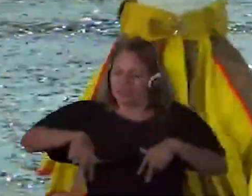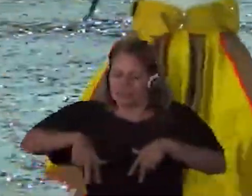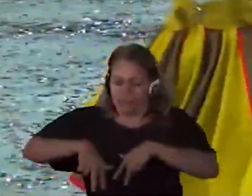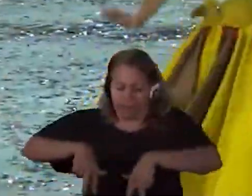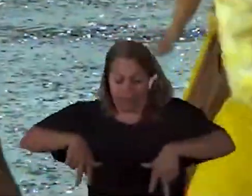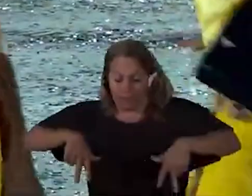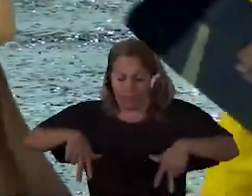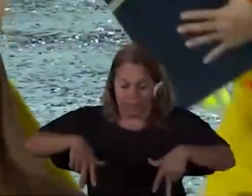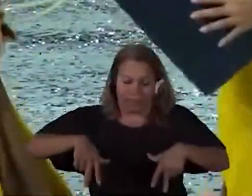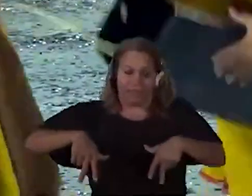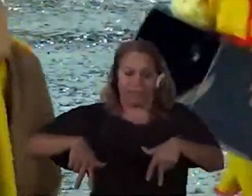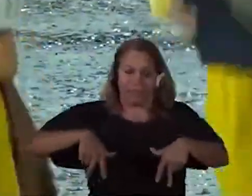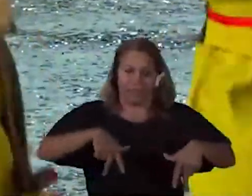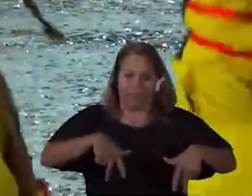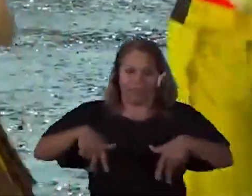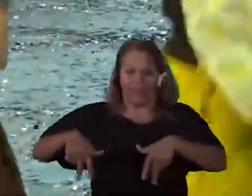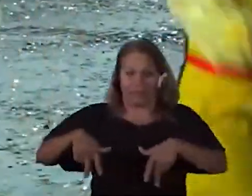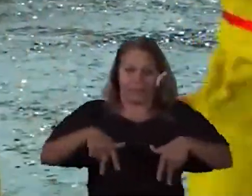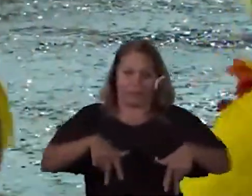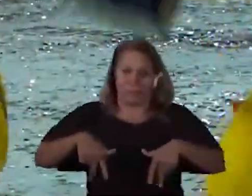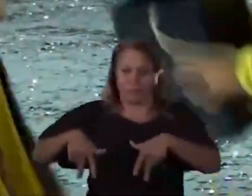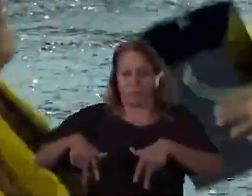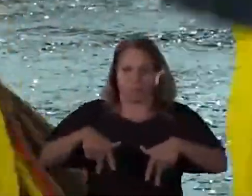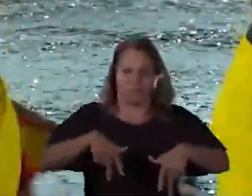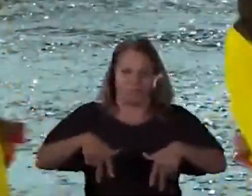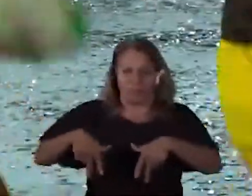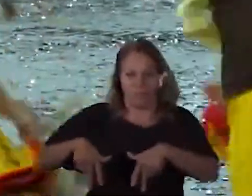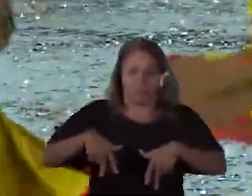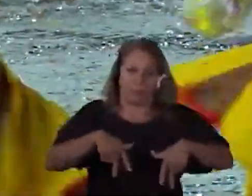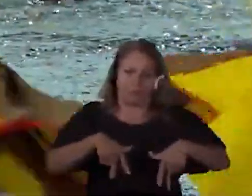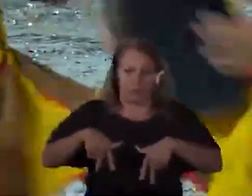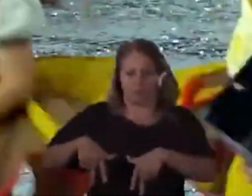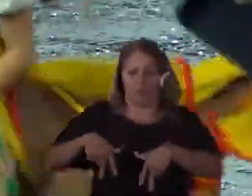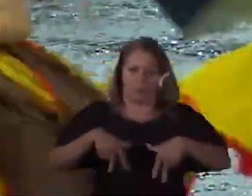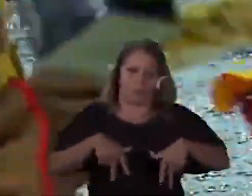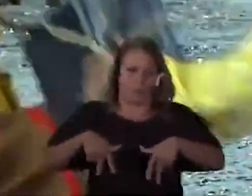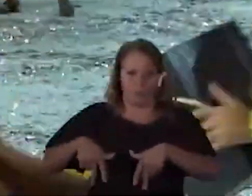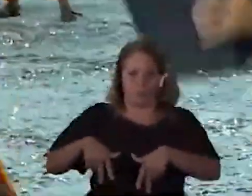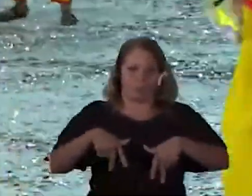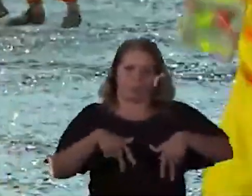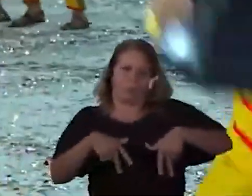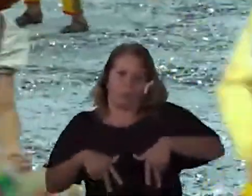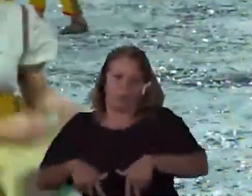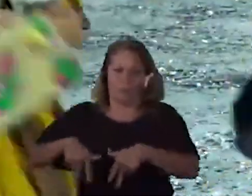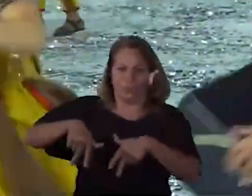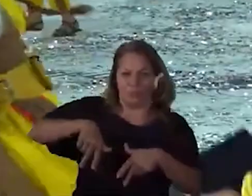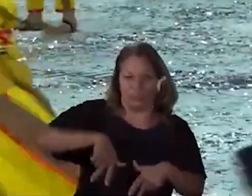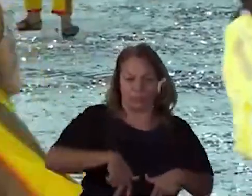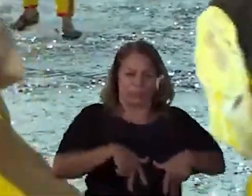emoção? Tem um peso da responsabilidade, você fica leve? O que você sente naquele momento?